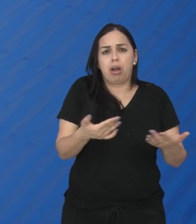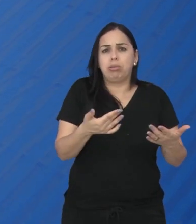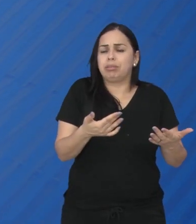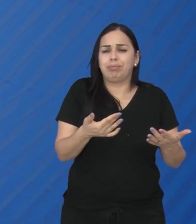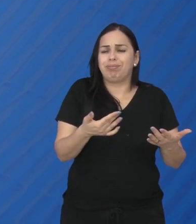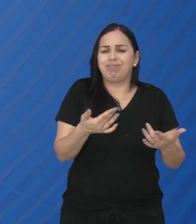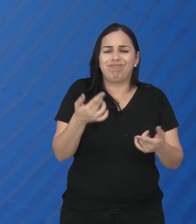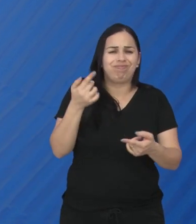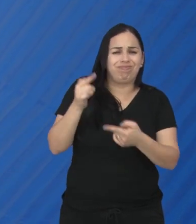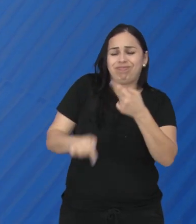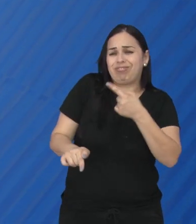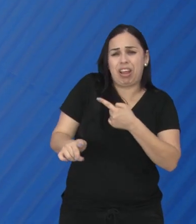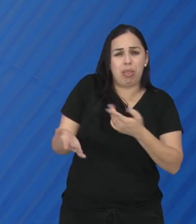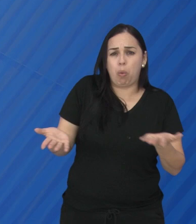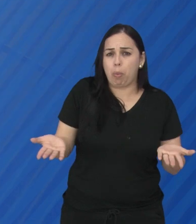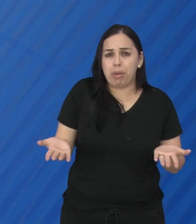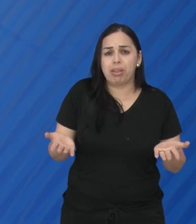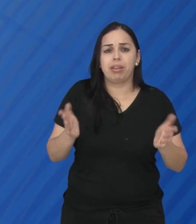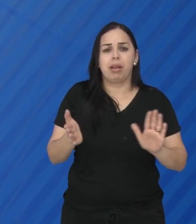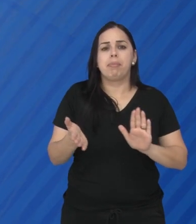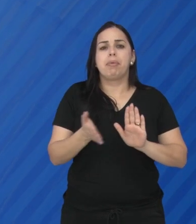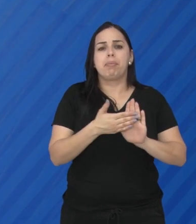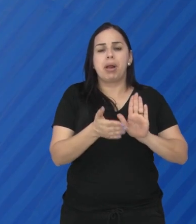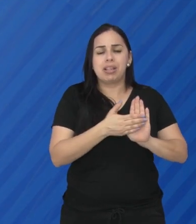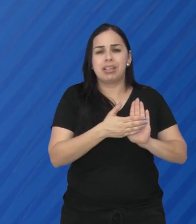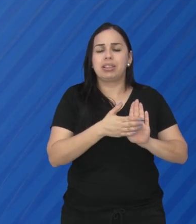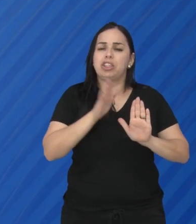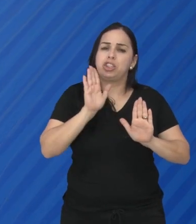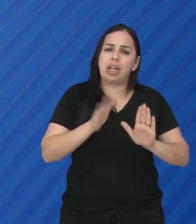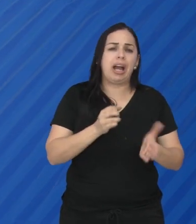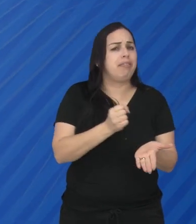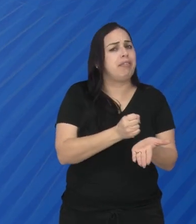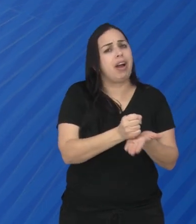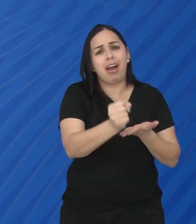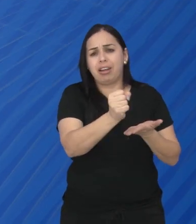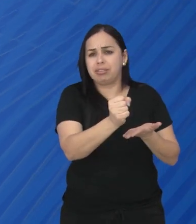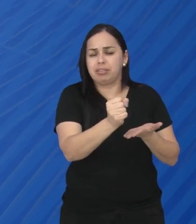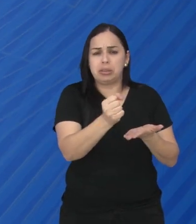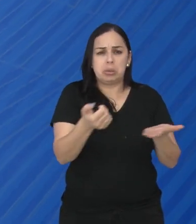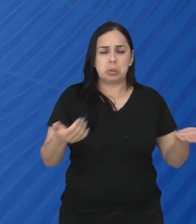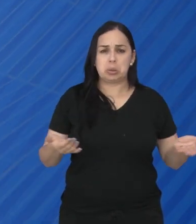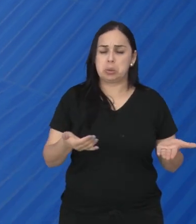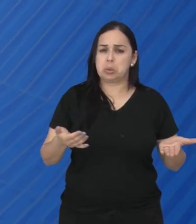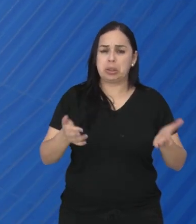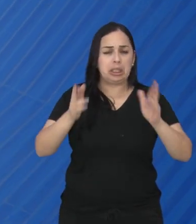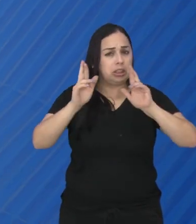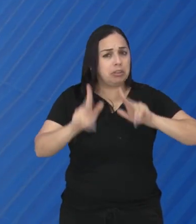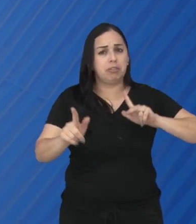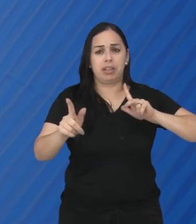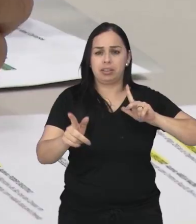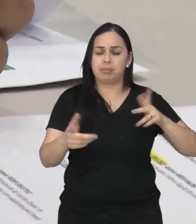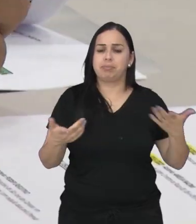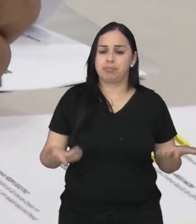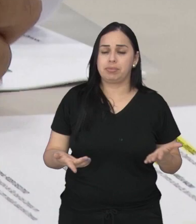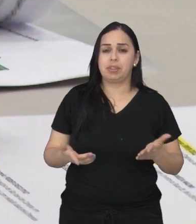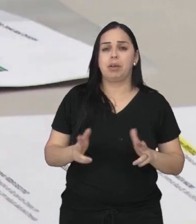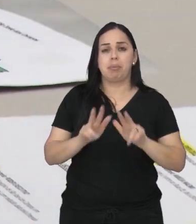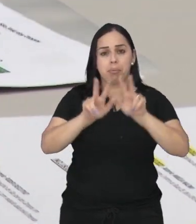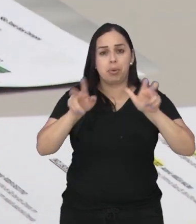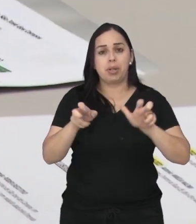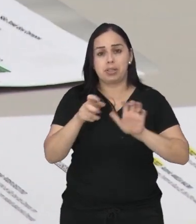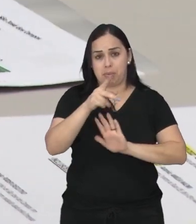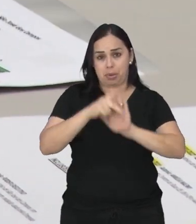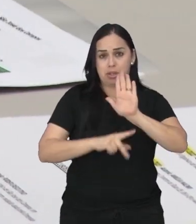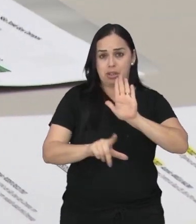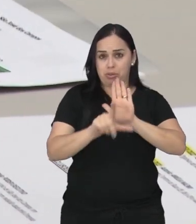mas hoje não têm mais razão de existir. Propostas ultrapassadas que não se adequam à nossa realidade. Este é o tema